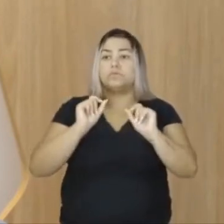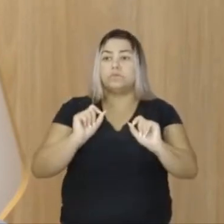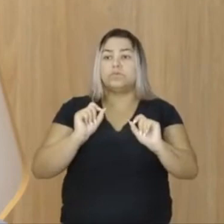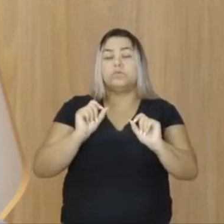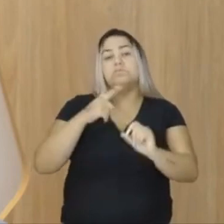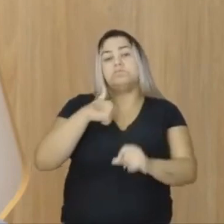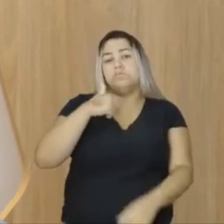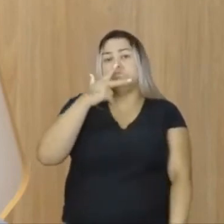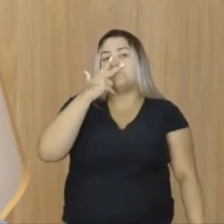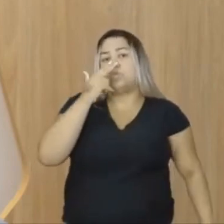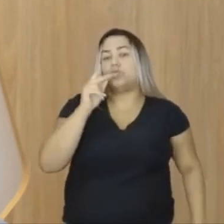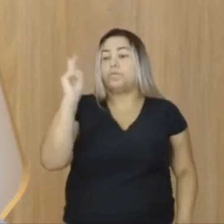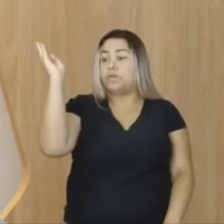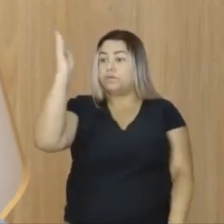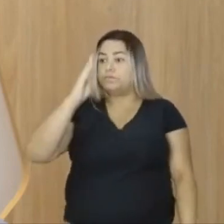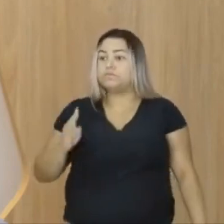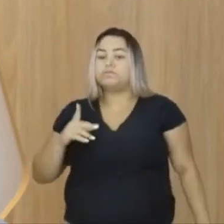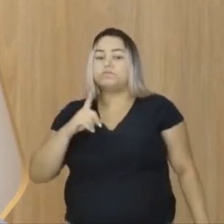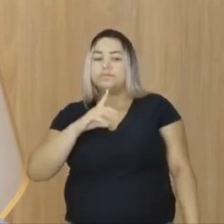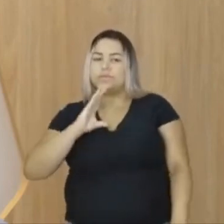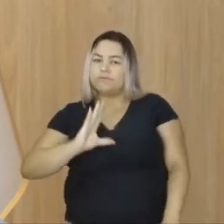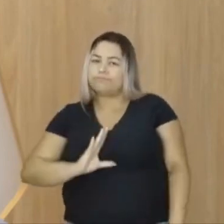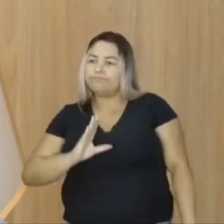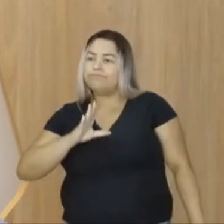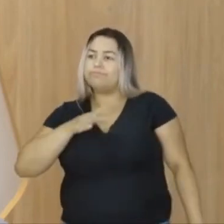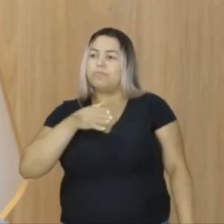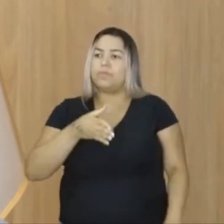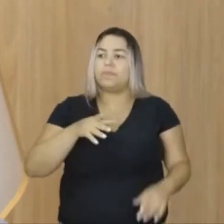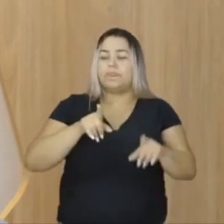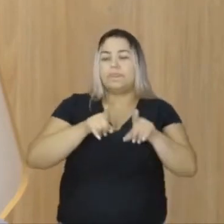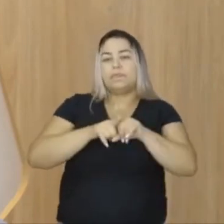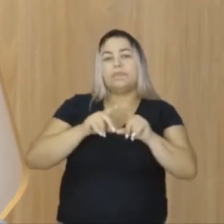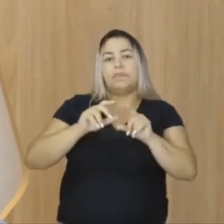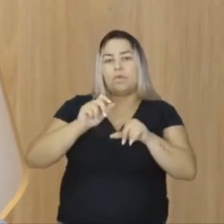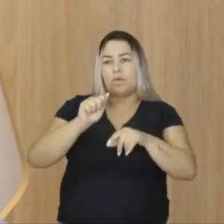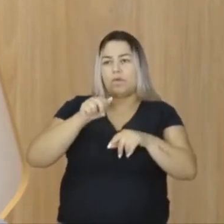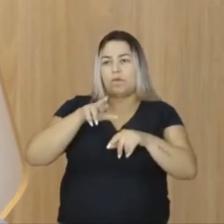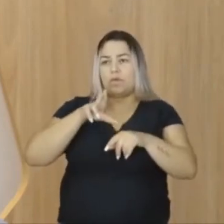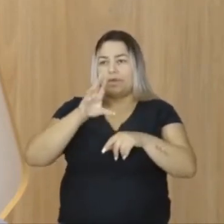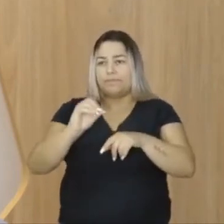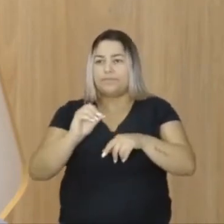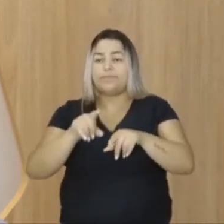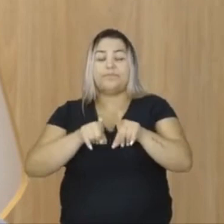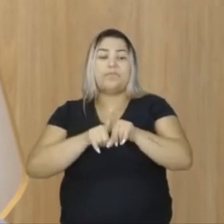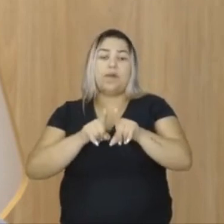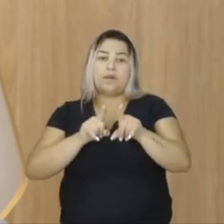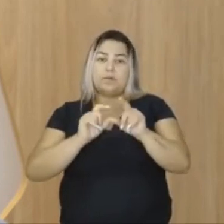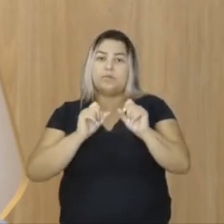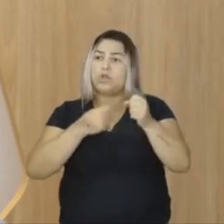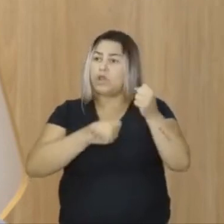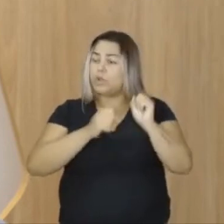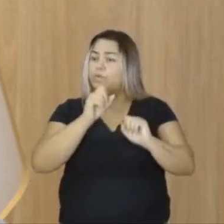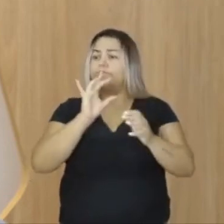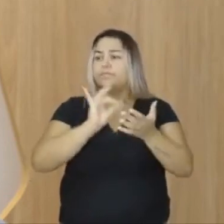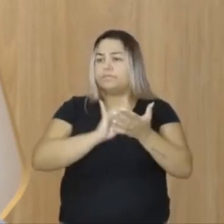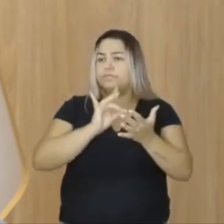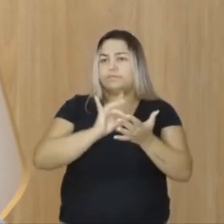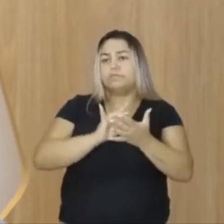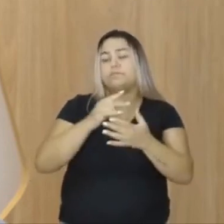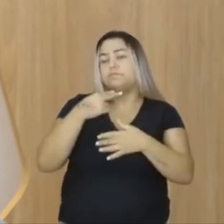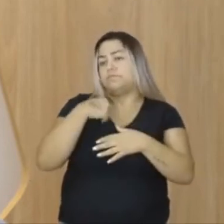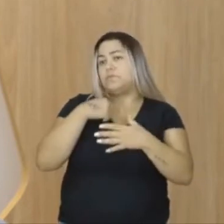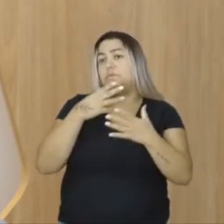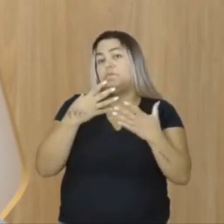acho que o Brasil deve ter muito orgulho do seu setor agro de produção, em especial da agroindústria. É óbvio que nós não podemos